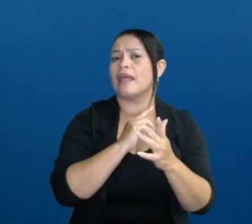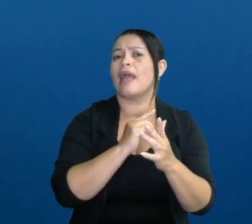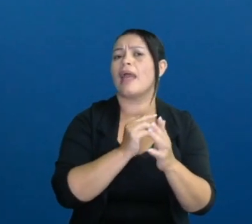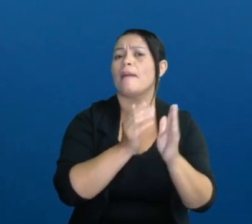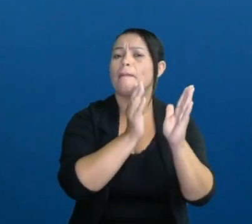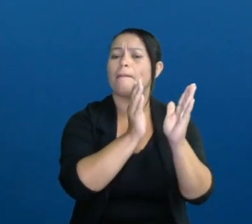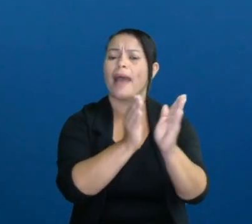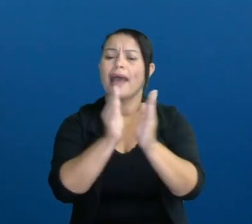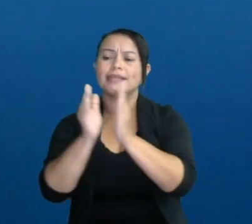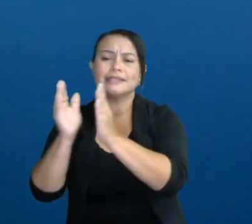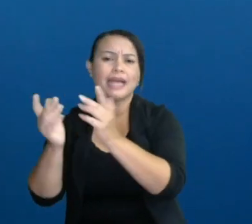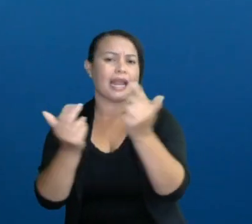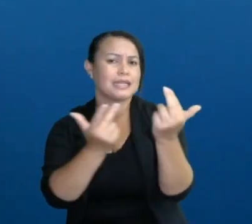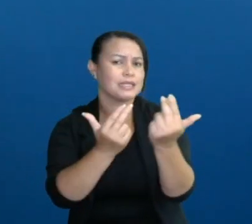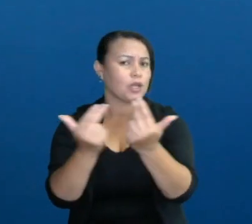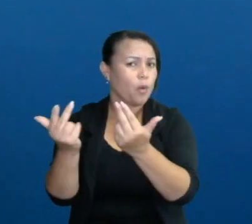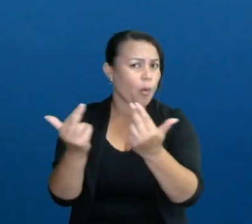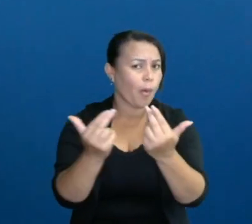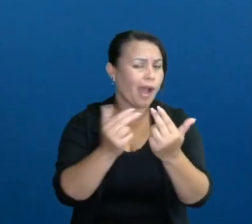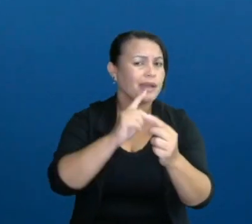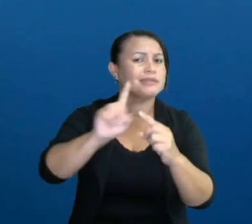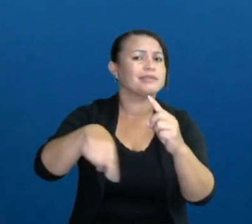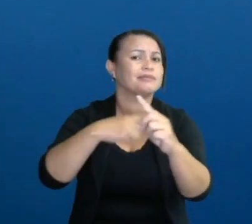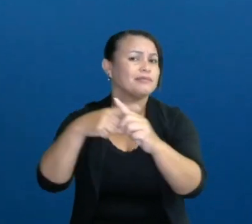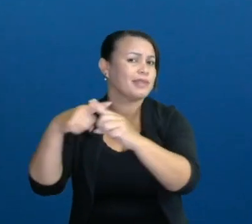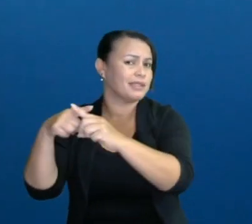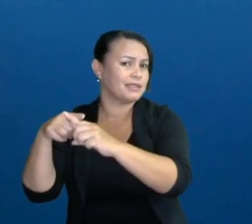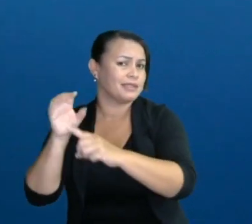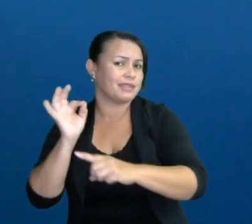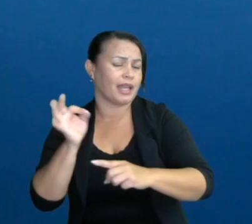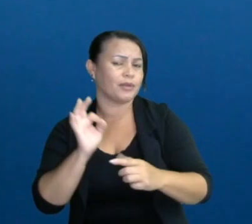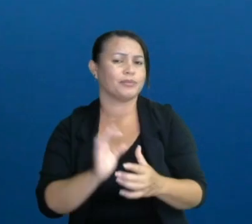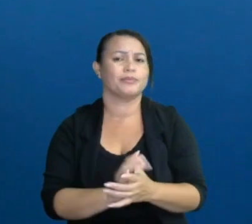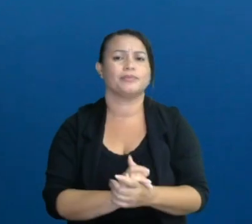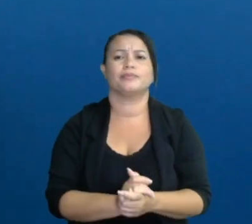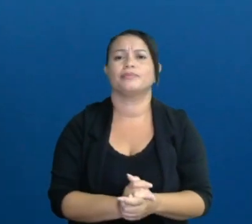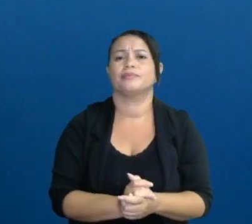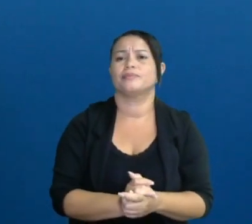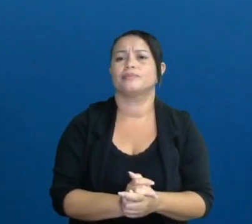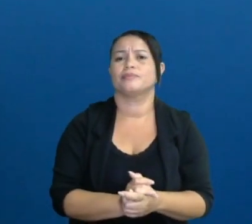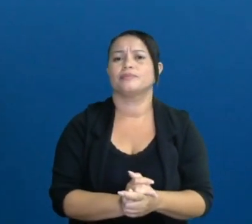parcelas iguais determinadas vezes.